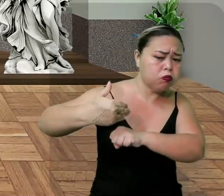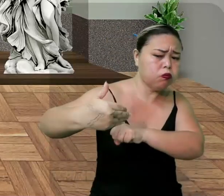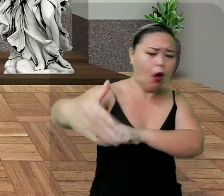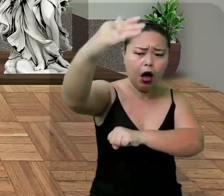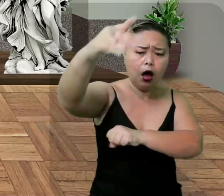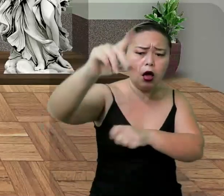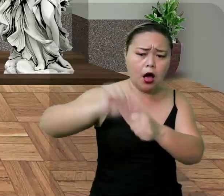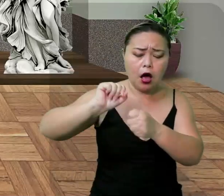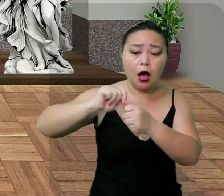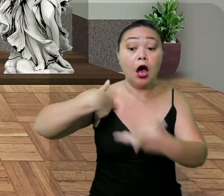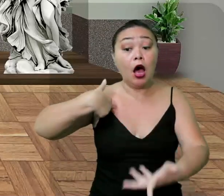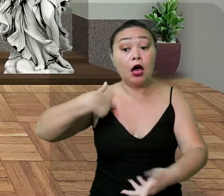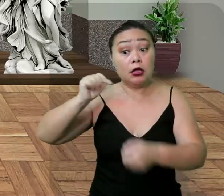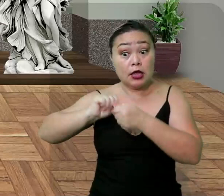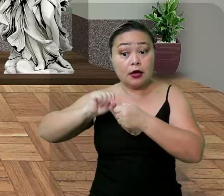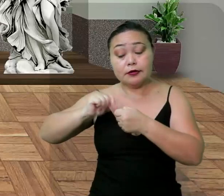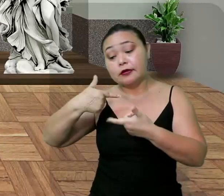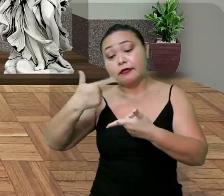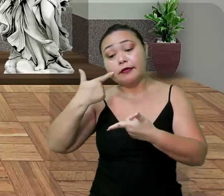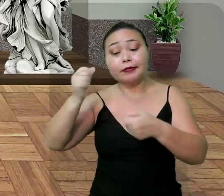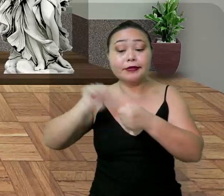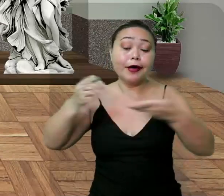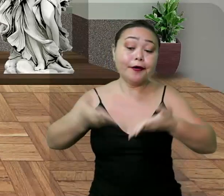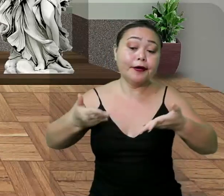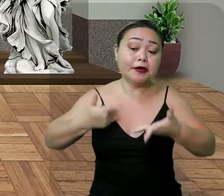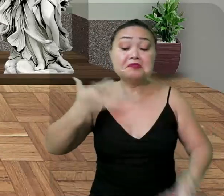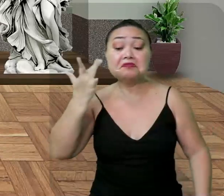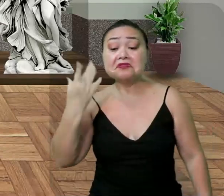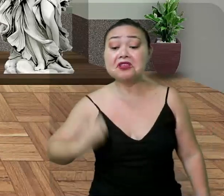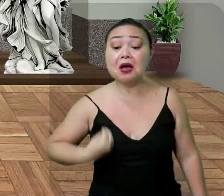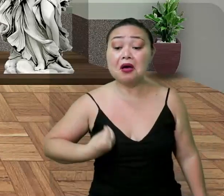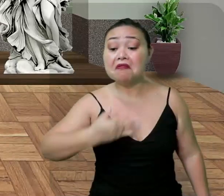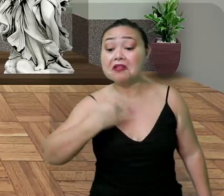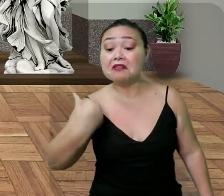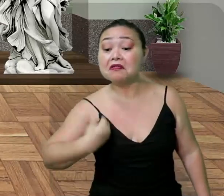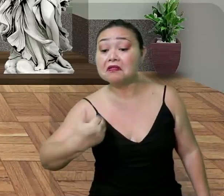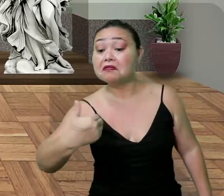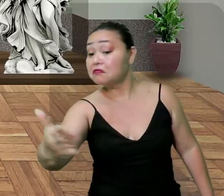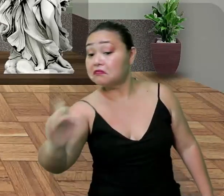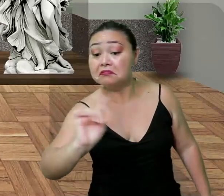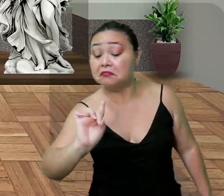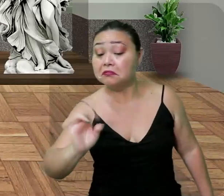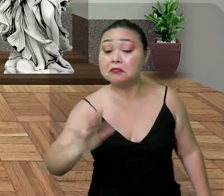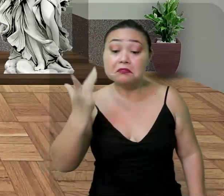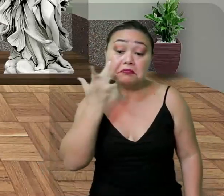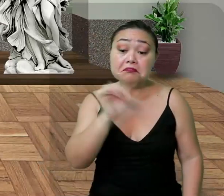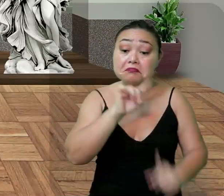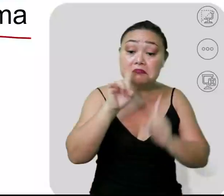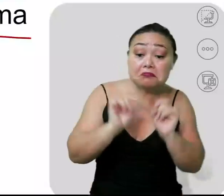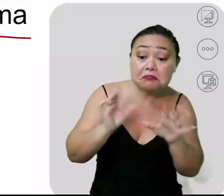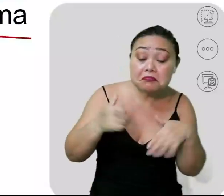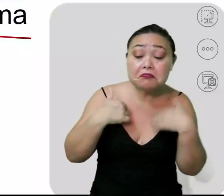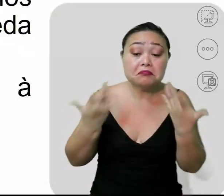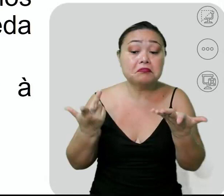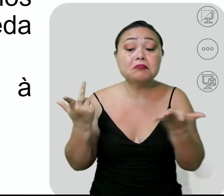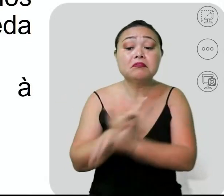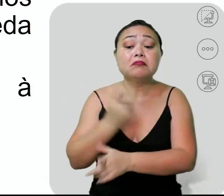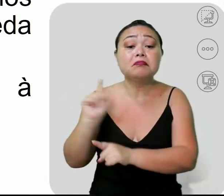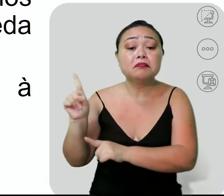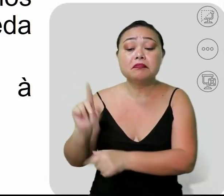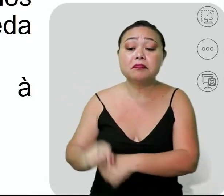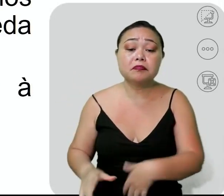não. Ele pensa no agora. O resto, ele nem sabe se vai viver. Né? Então, olha o que aconteceu com essas